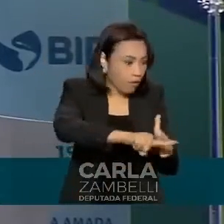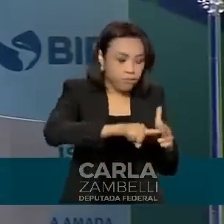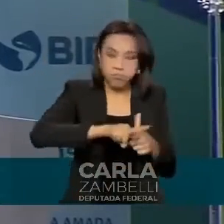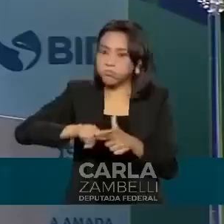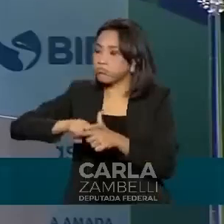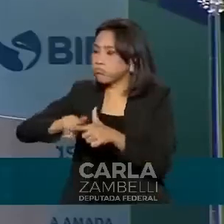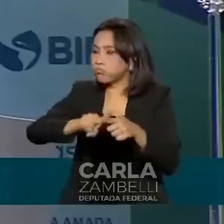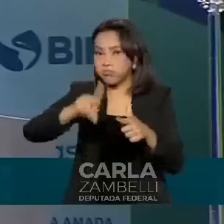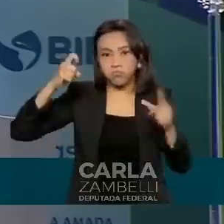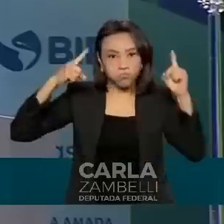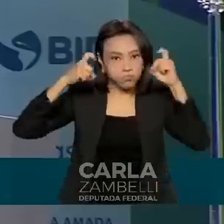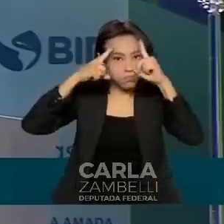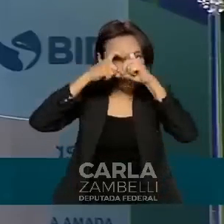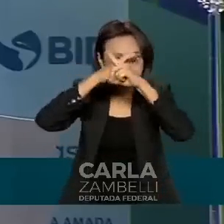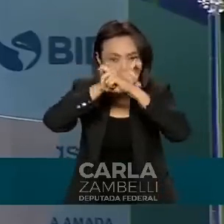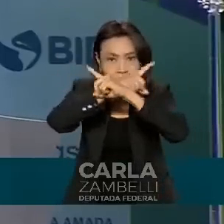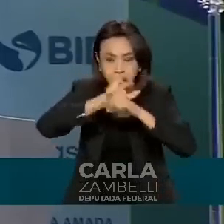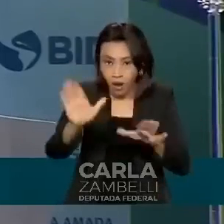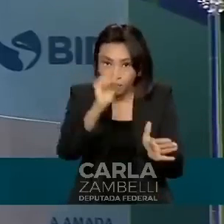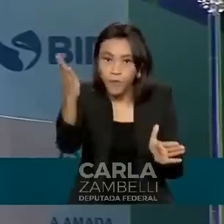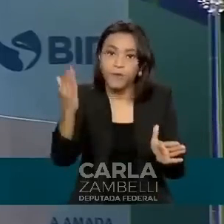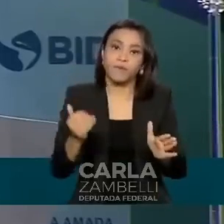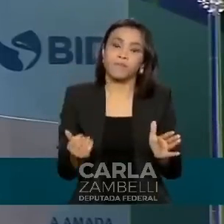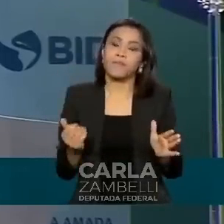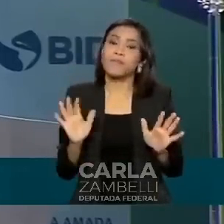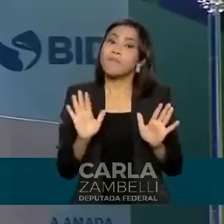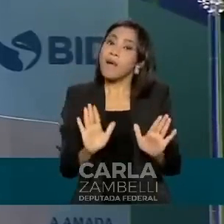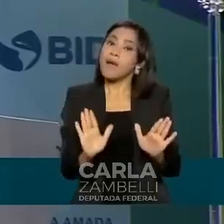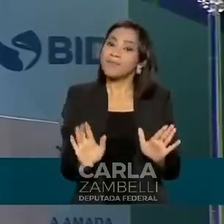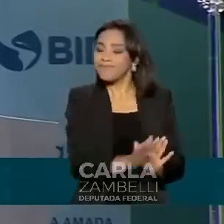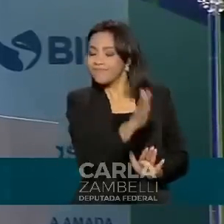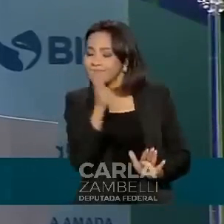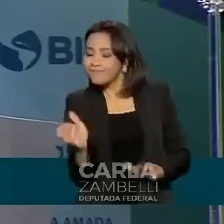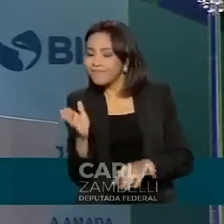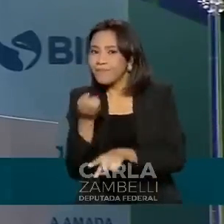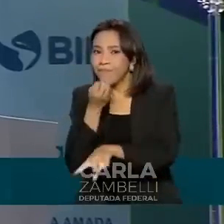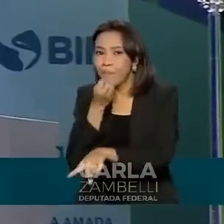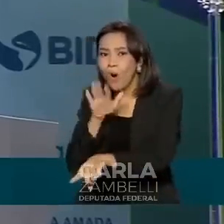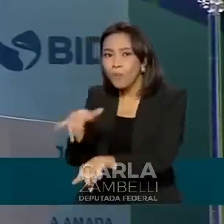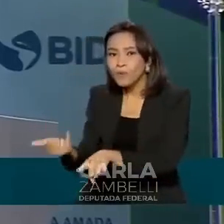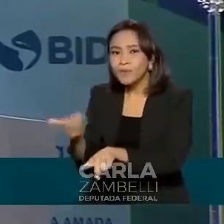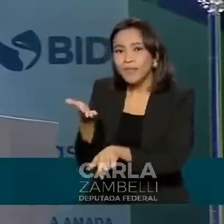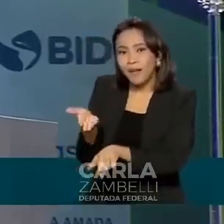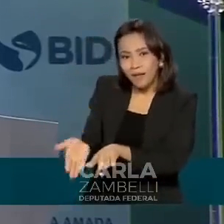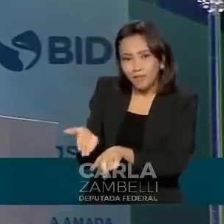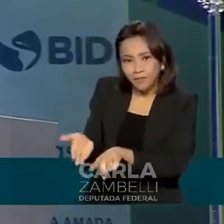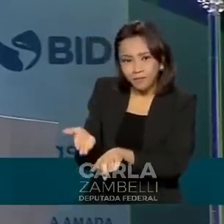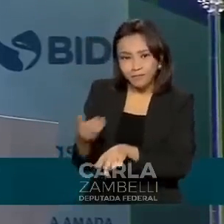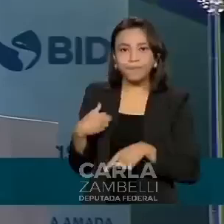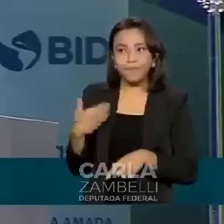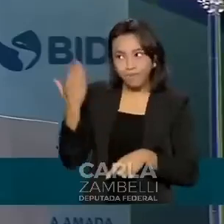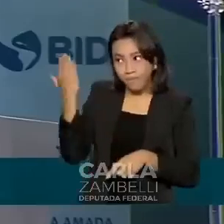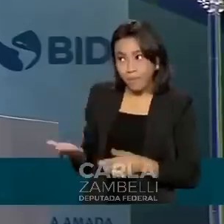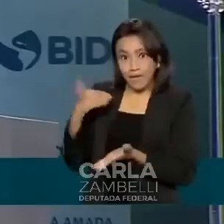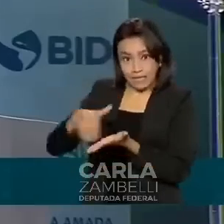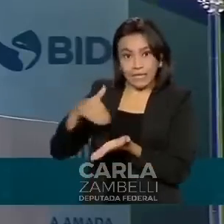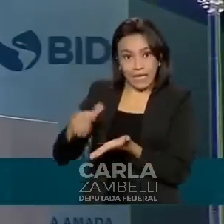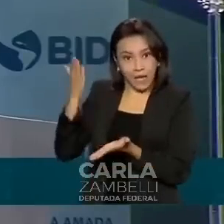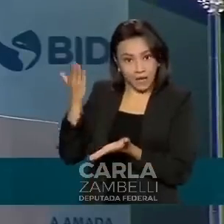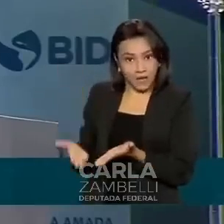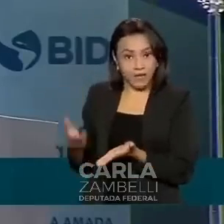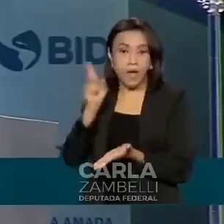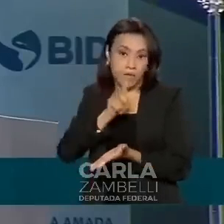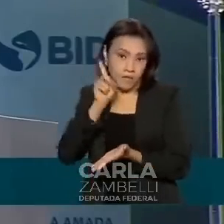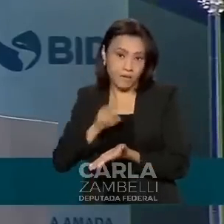muito muita dificuldade lá fora agora ao mesmo tempo tem uma oportunidade nós escutamos a secretária do Tesouro americano